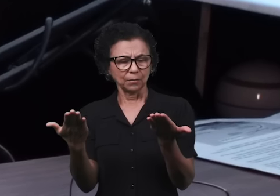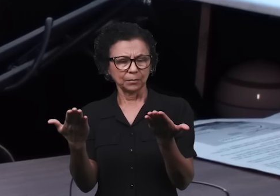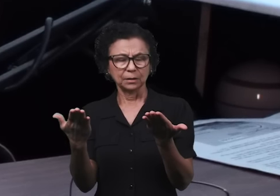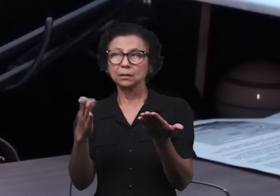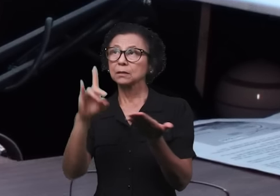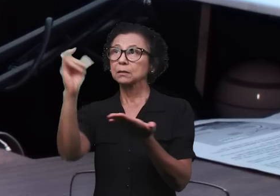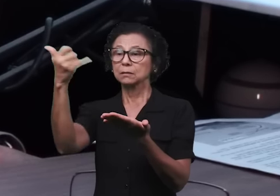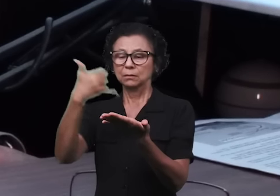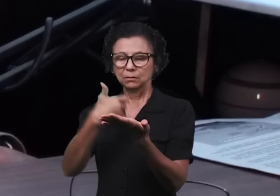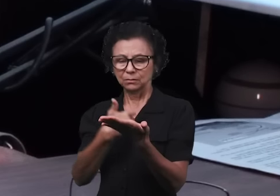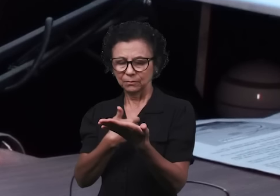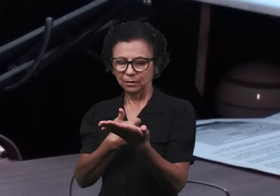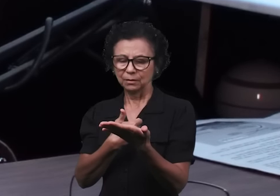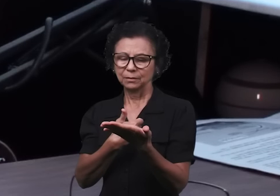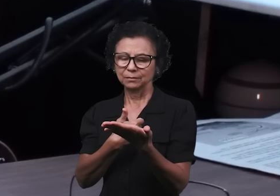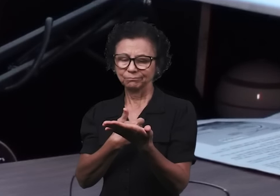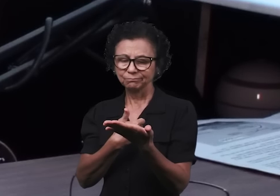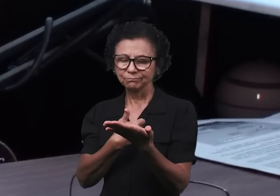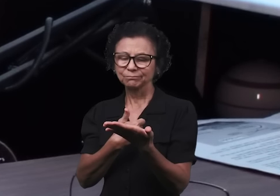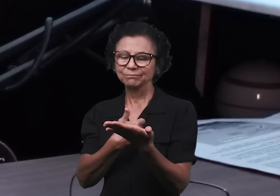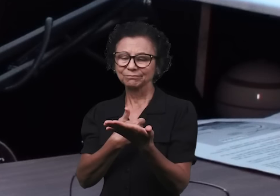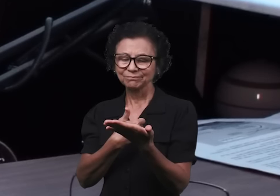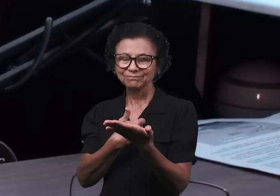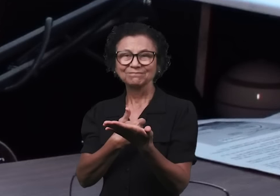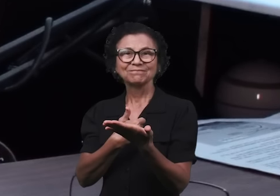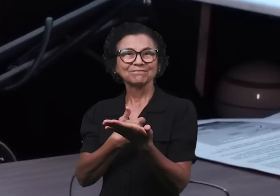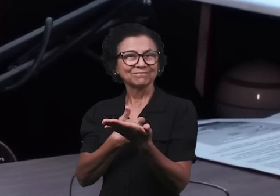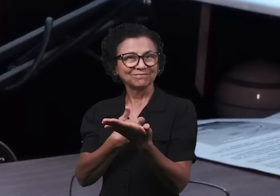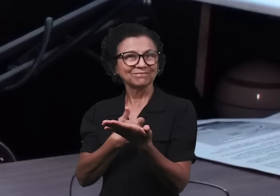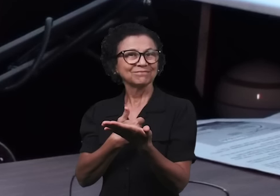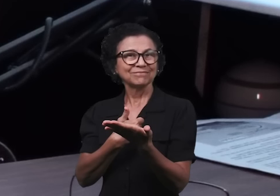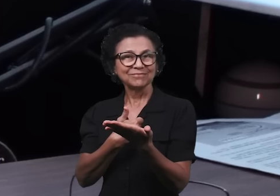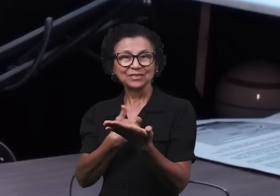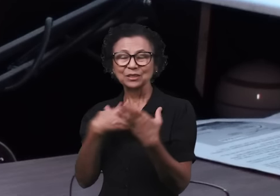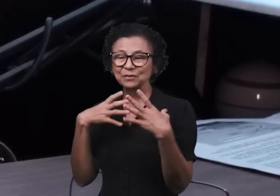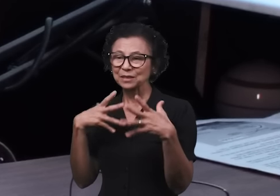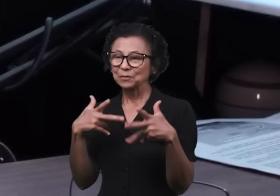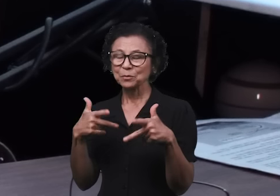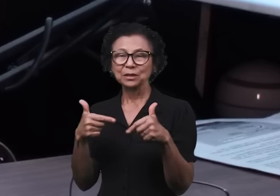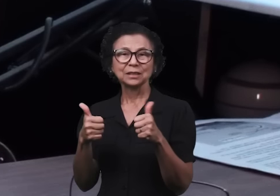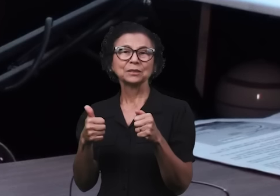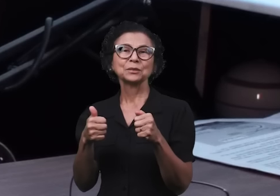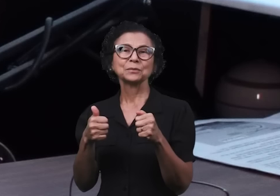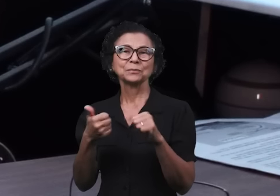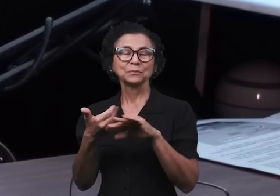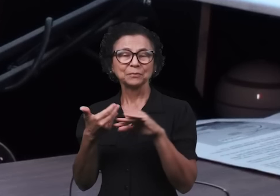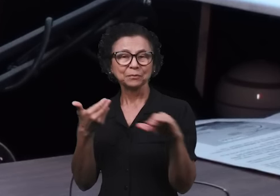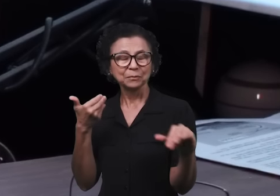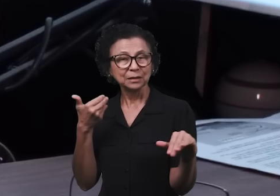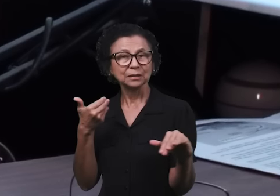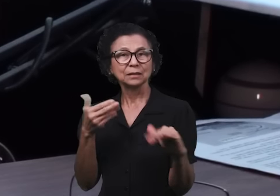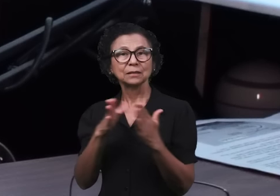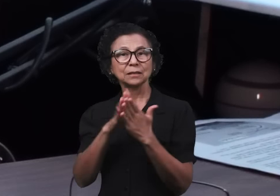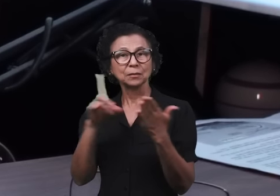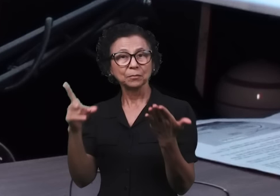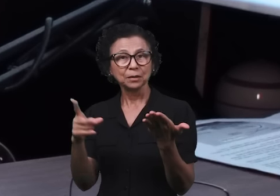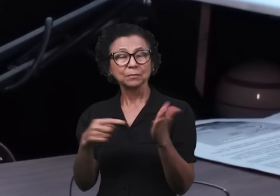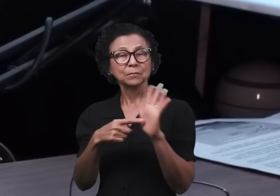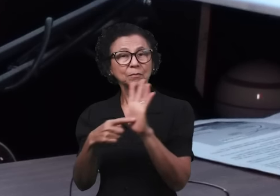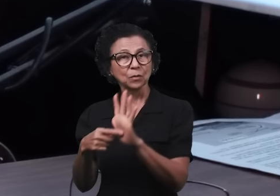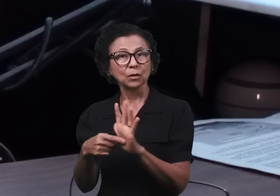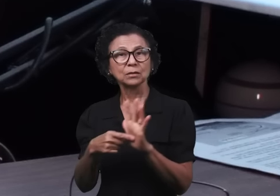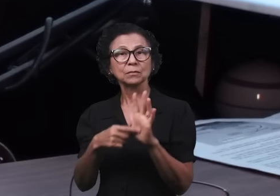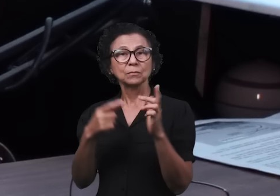você ora, Deus fala ao seu coração, então emerge da palavra, pela operação do Espírito, aquilo que você precisa